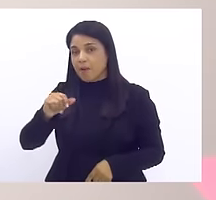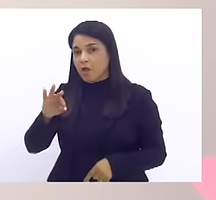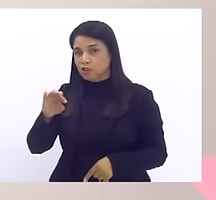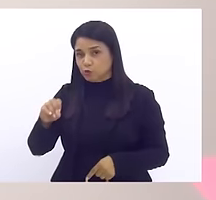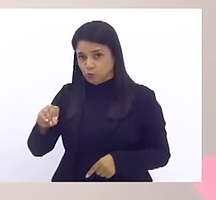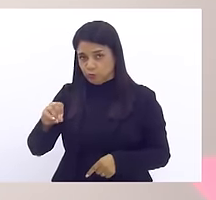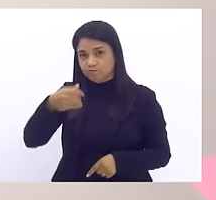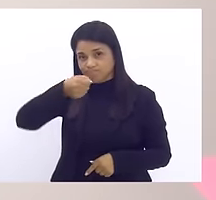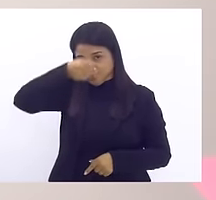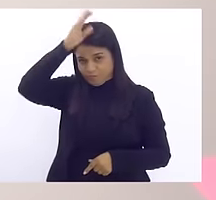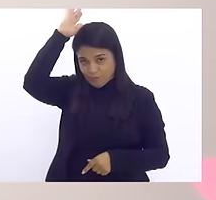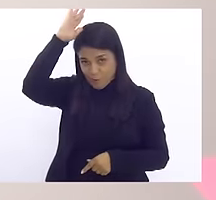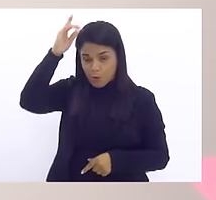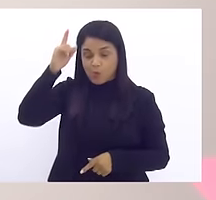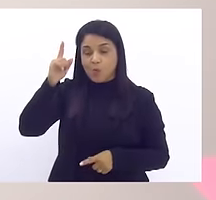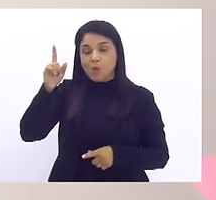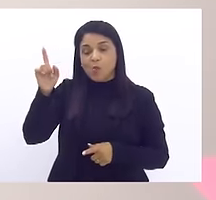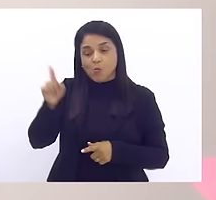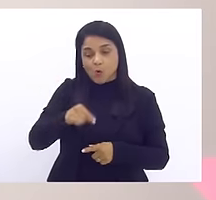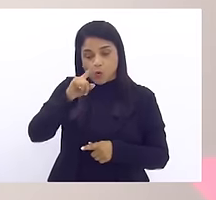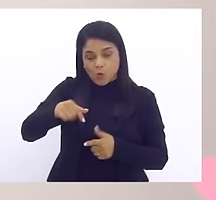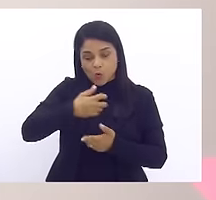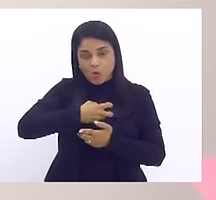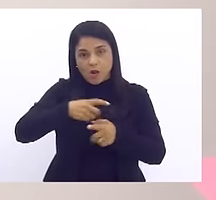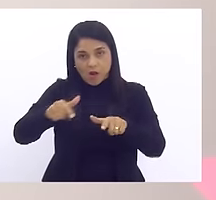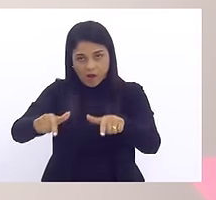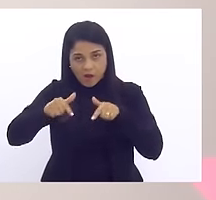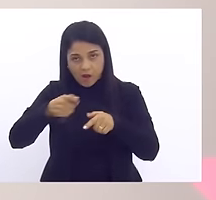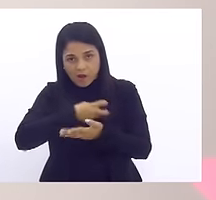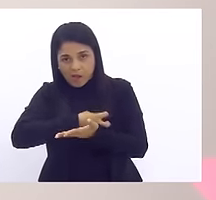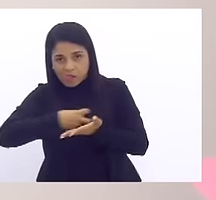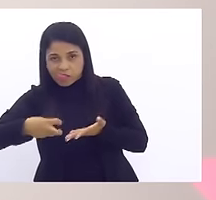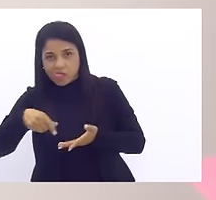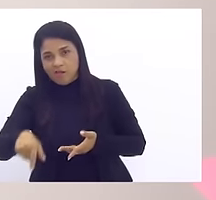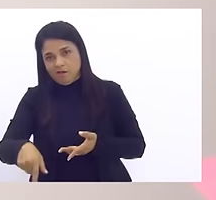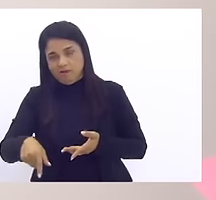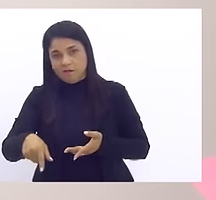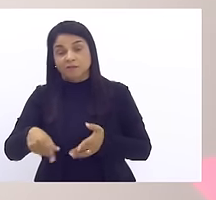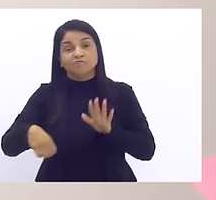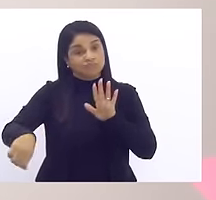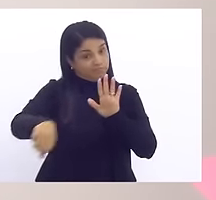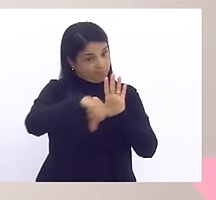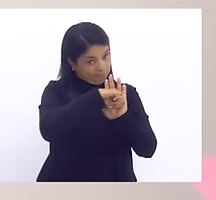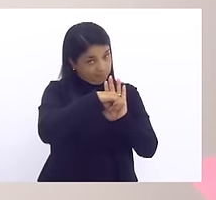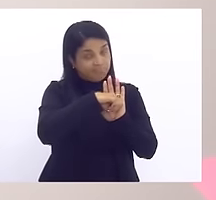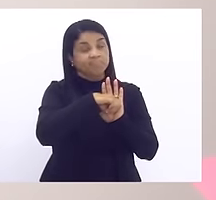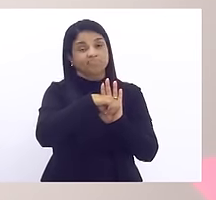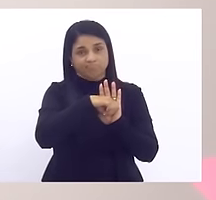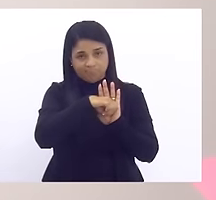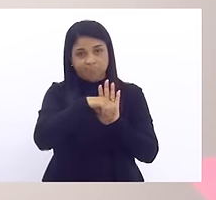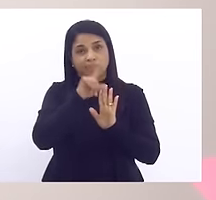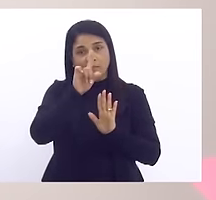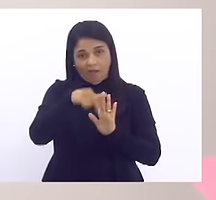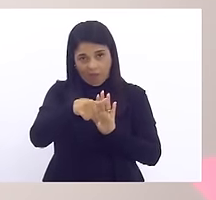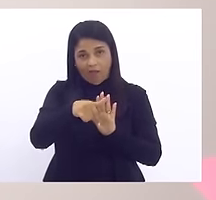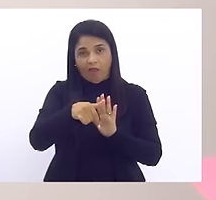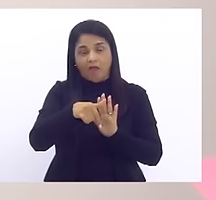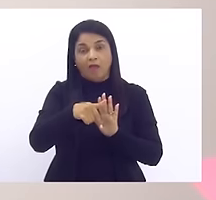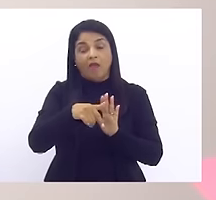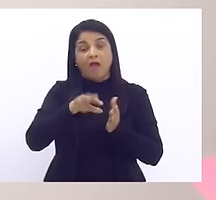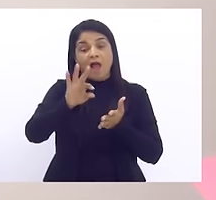motivo pelo qual ele caçou o registro então é importante que se diga que há um crime também nisso né porque ela